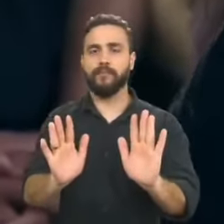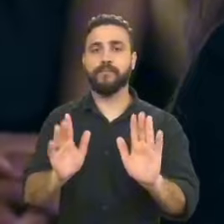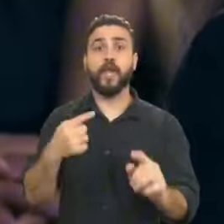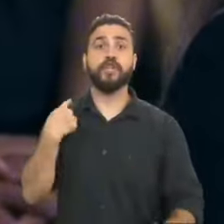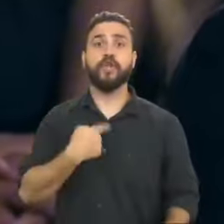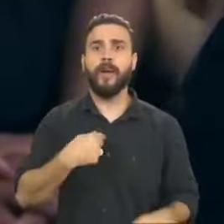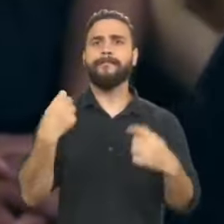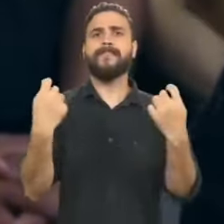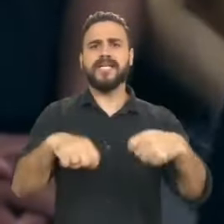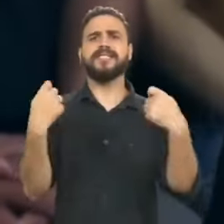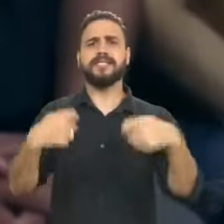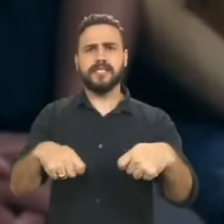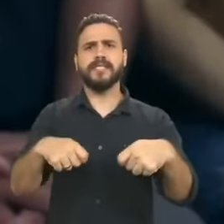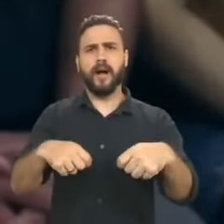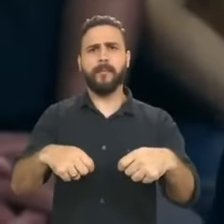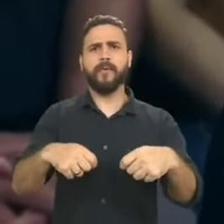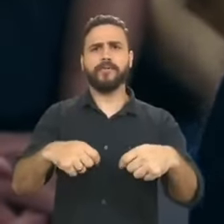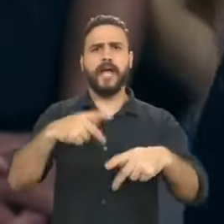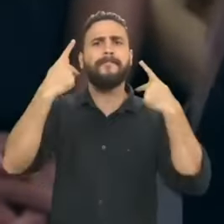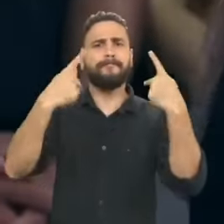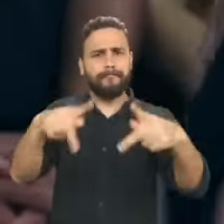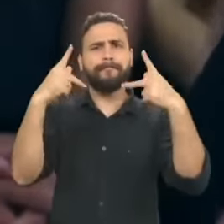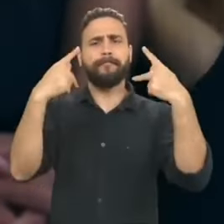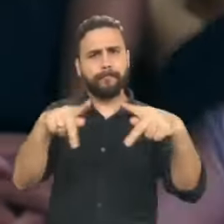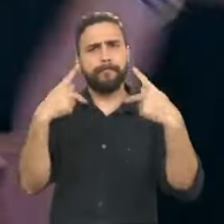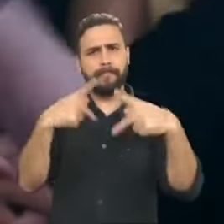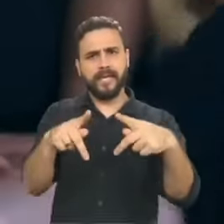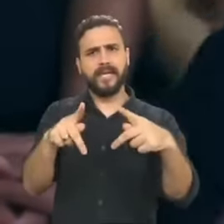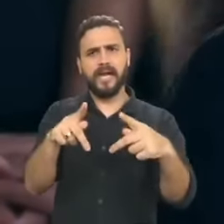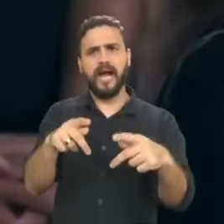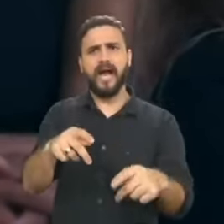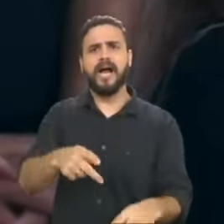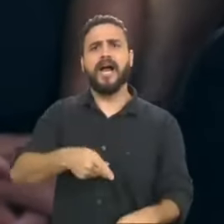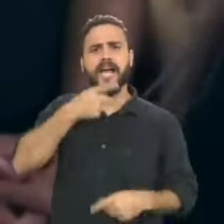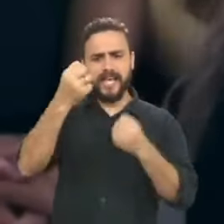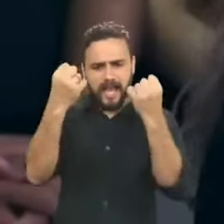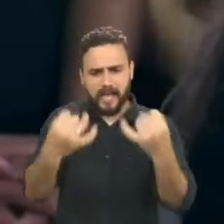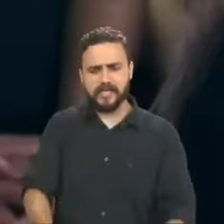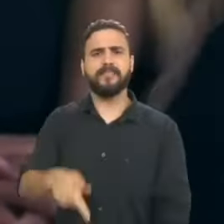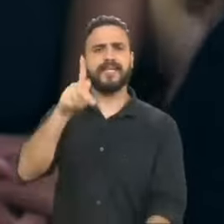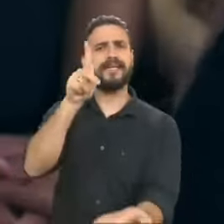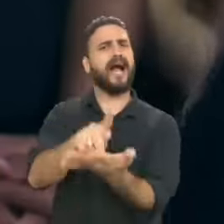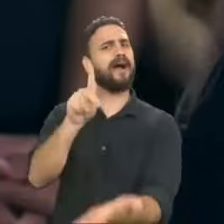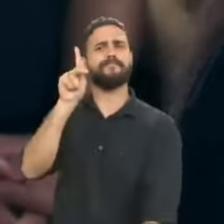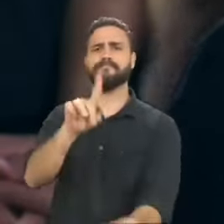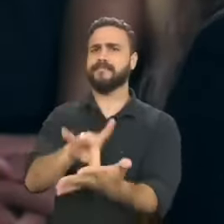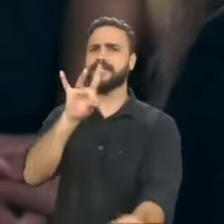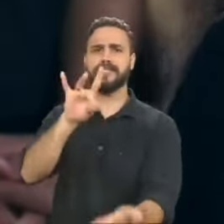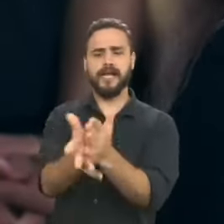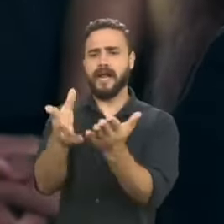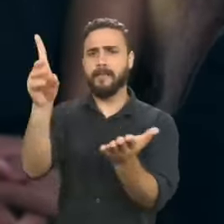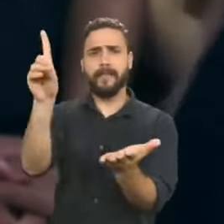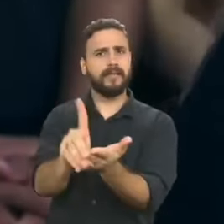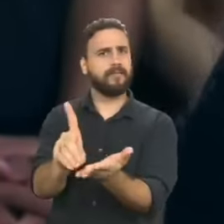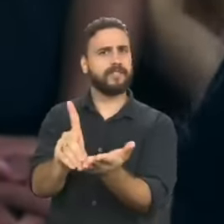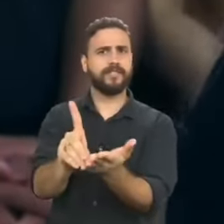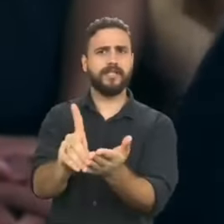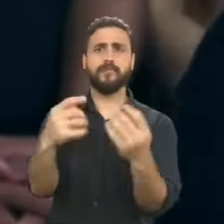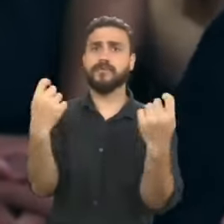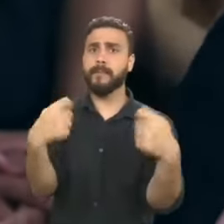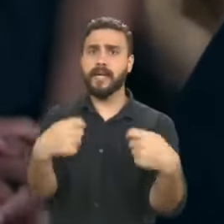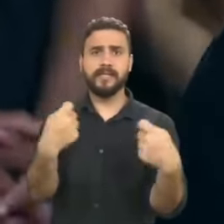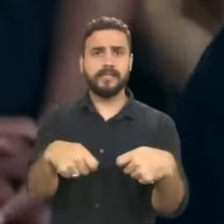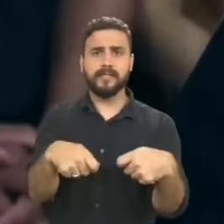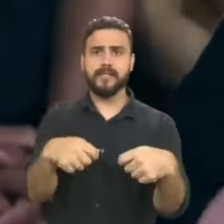a verdade, a gente está se adaptando. Daí vai ter aqui a igreja do coelho, a igreja do jacaré, a igreja do cachorro, o pastor que vai pregar